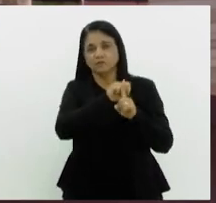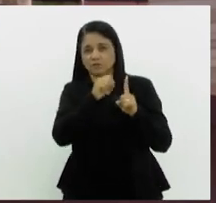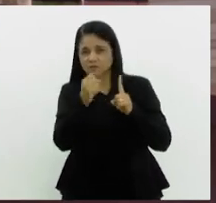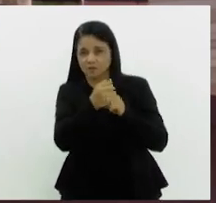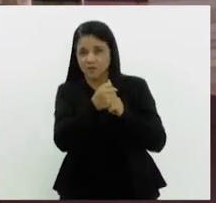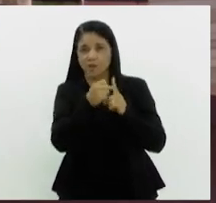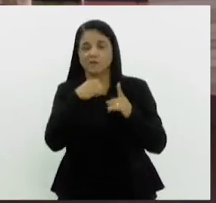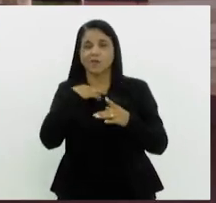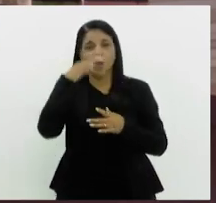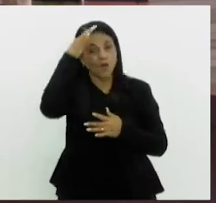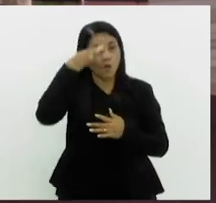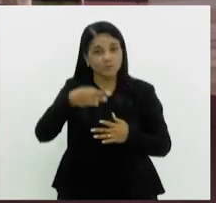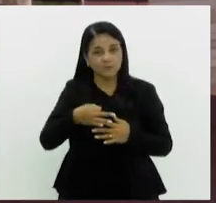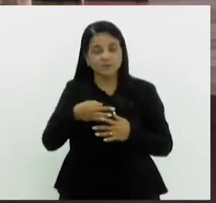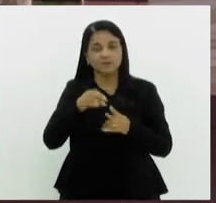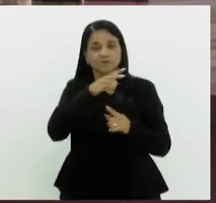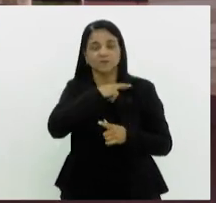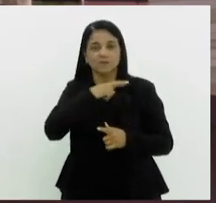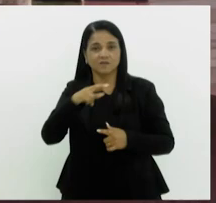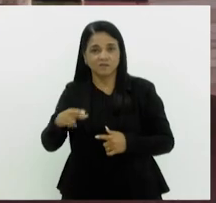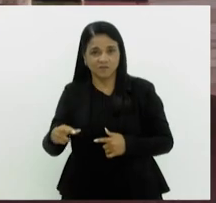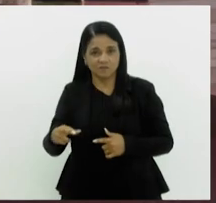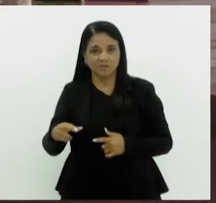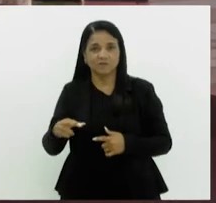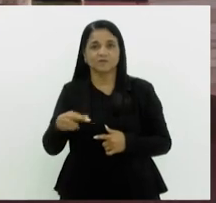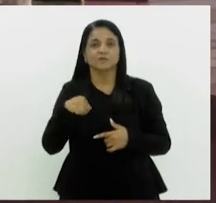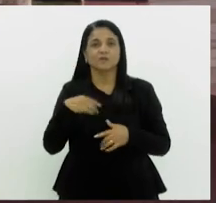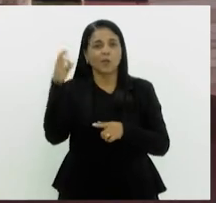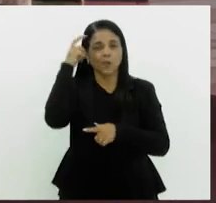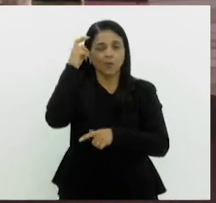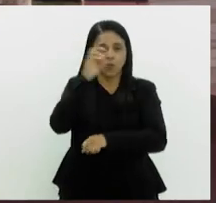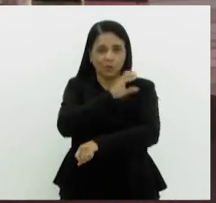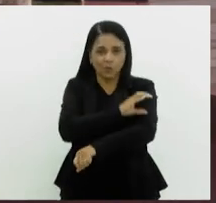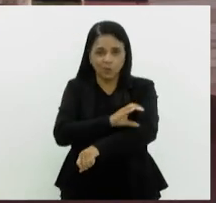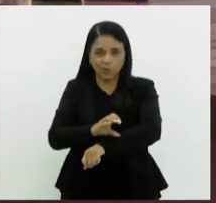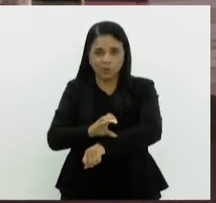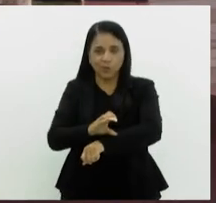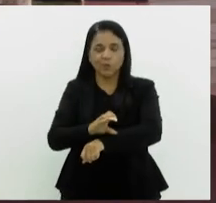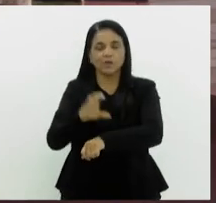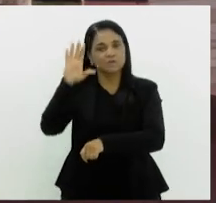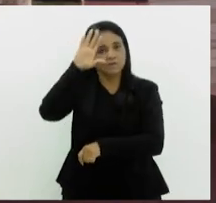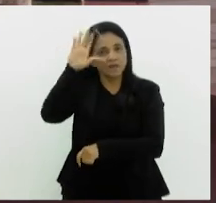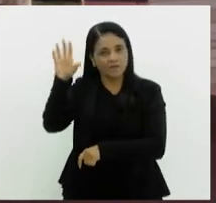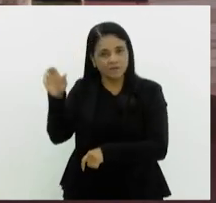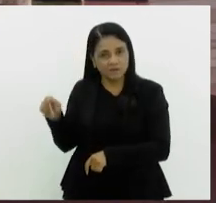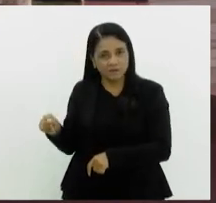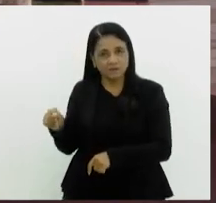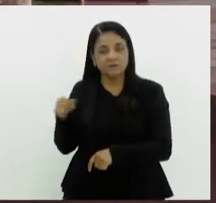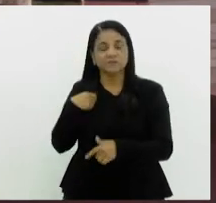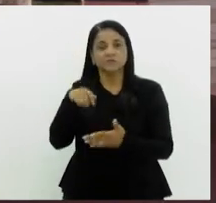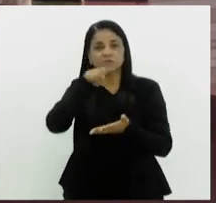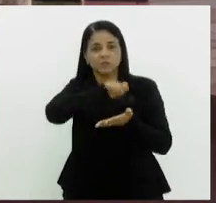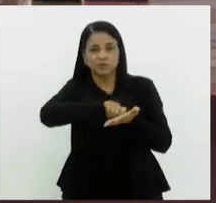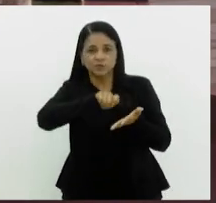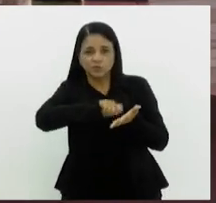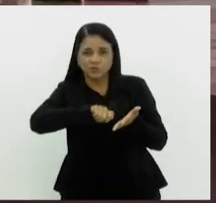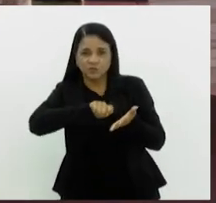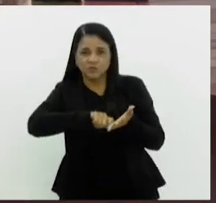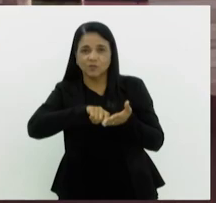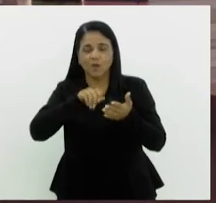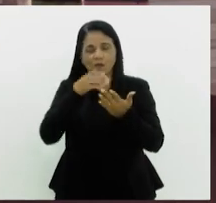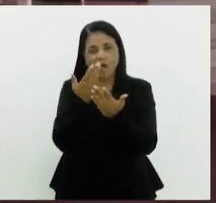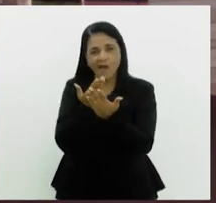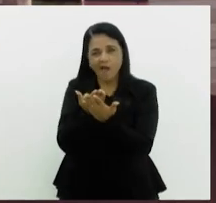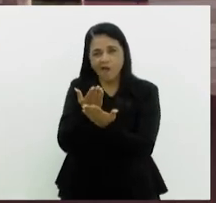da compreensão da religiosidade e da cultura de matriz africana, seus escritos, suas